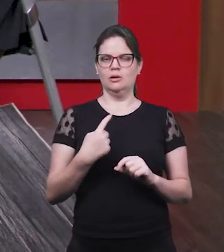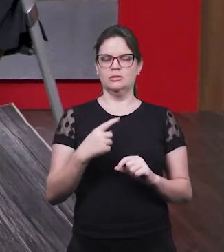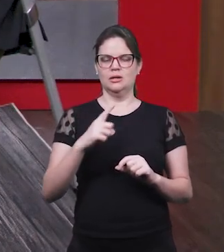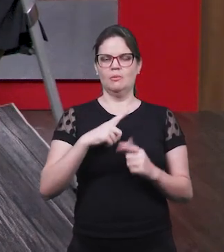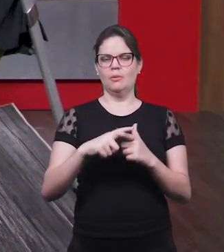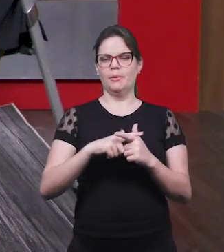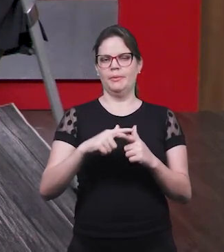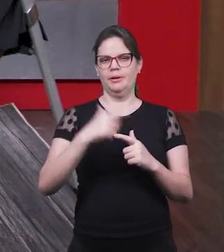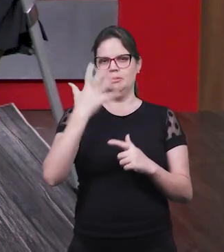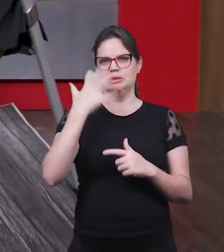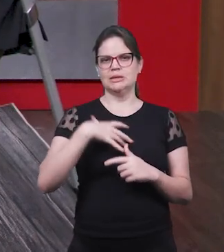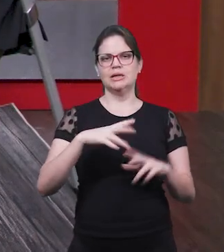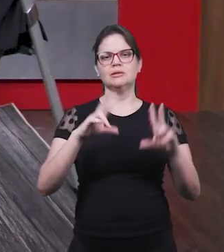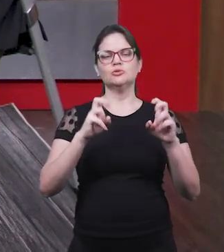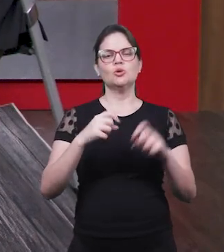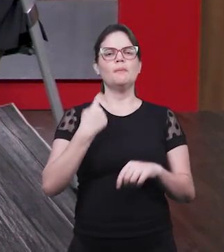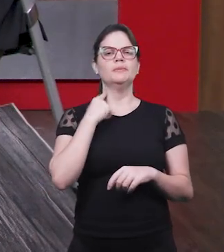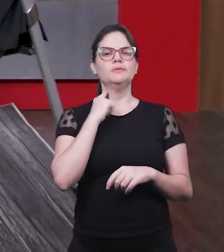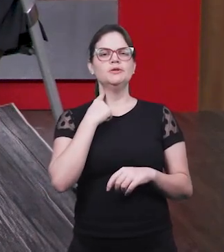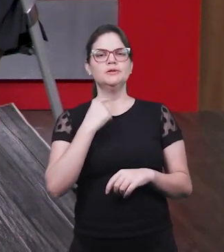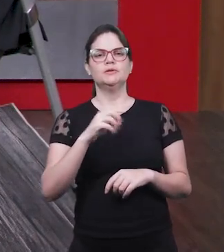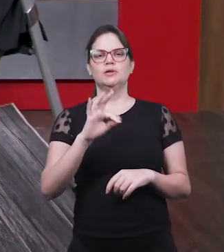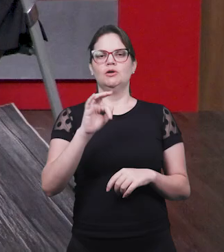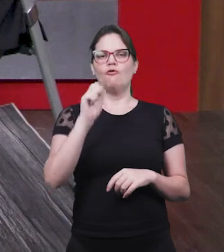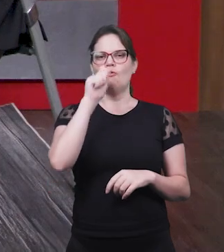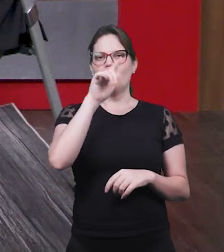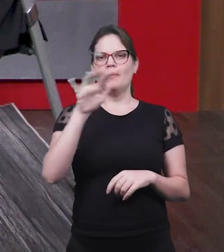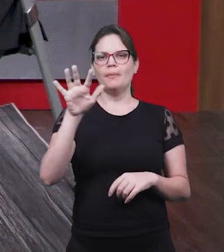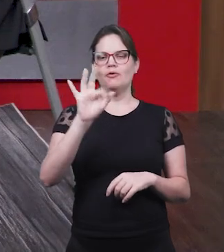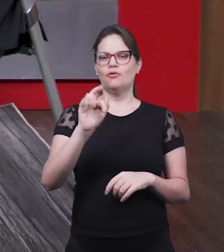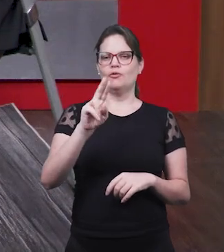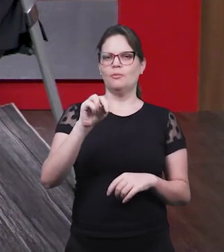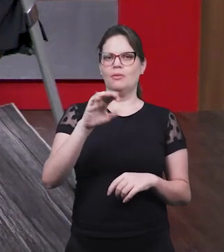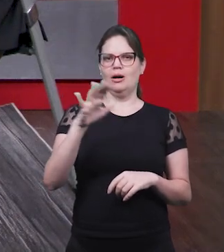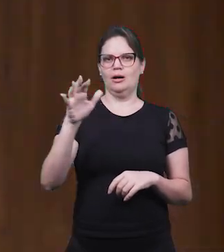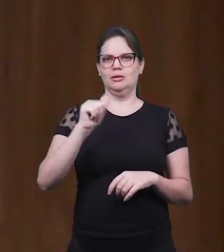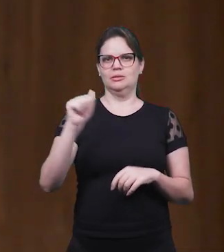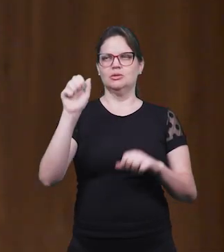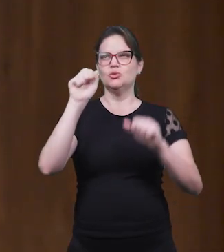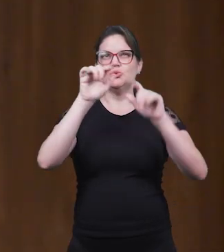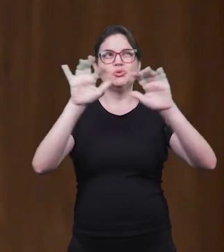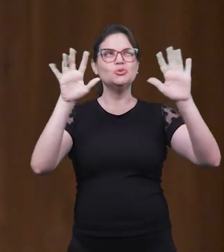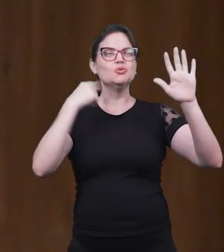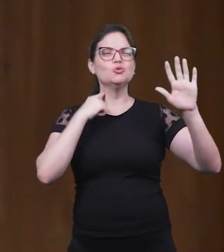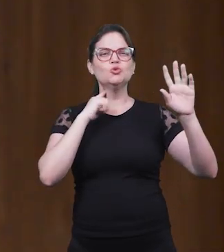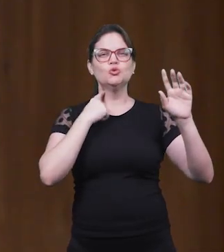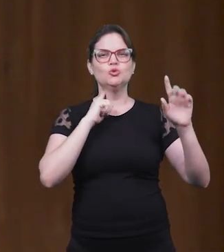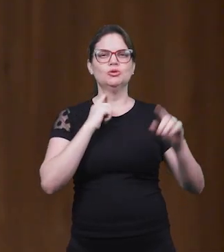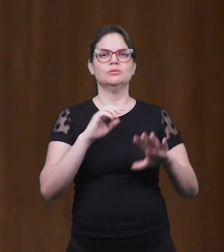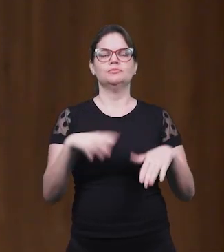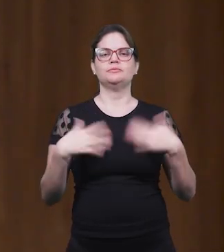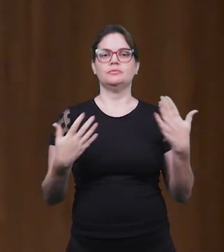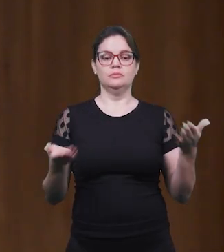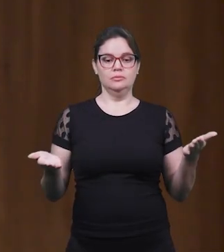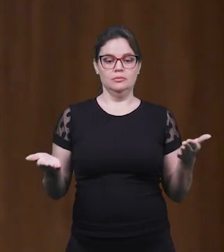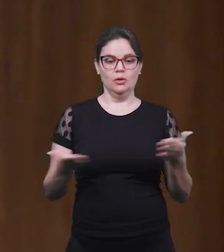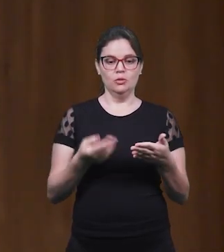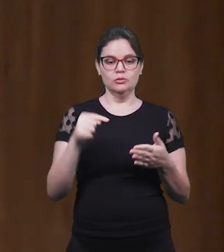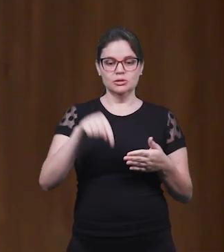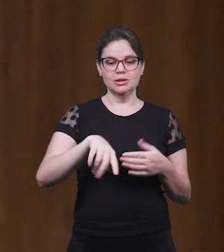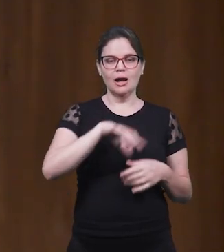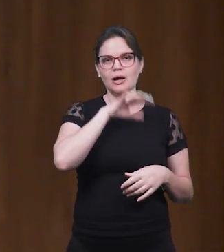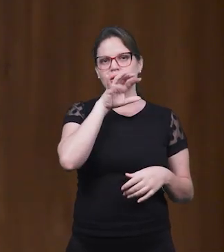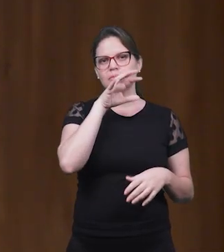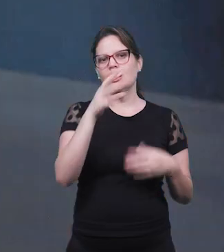né? Poluição, fumaça e tudo isso. Qual a implicância nisso na vida do animal